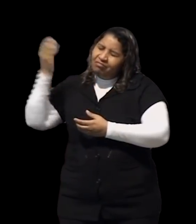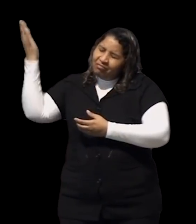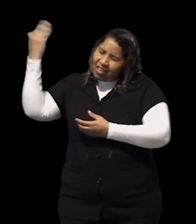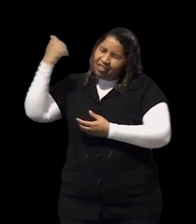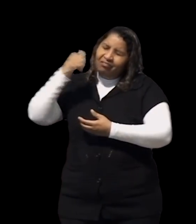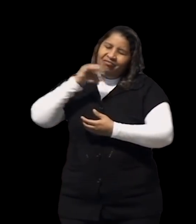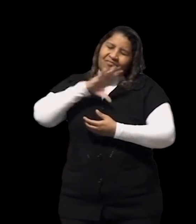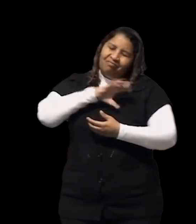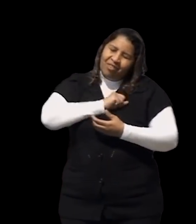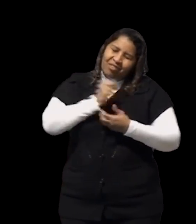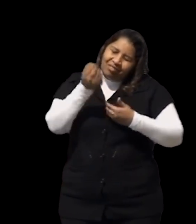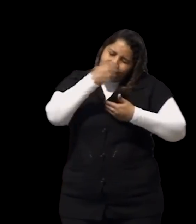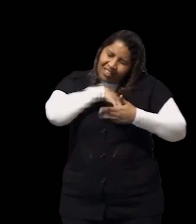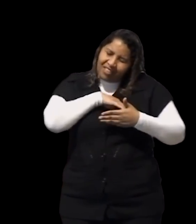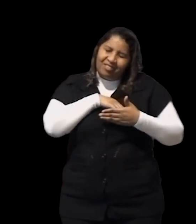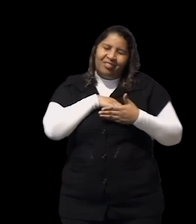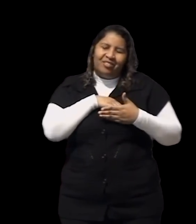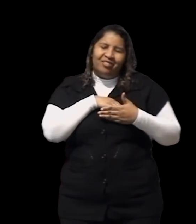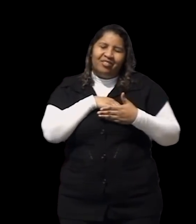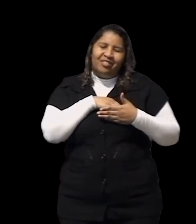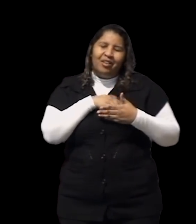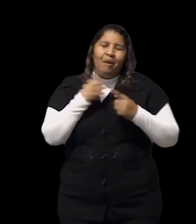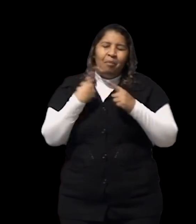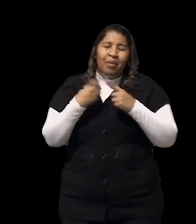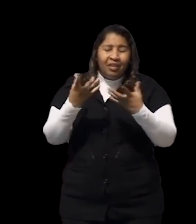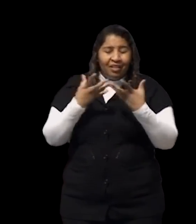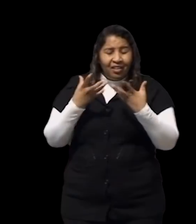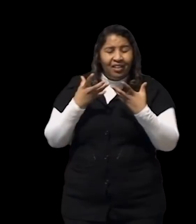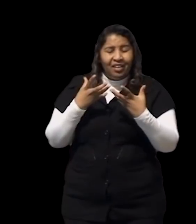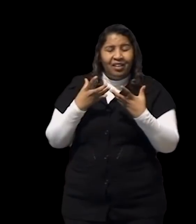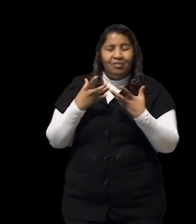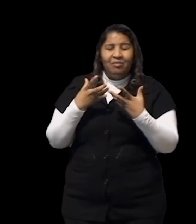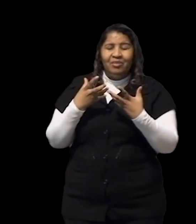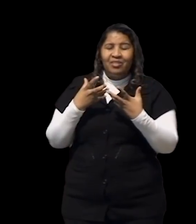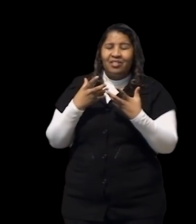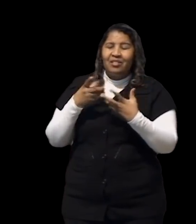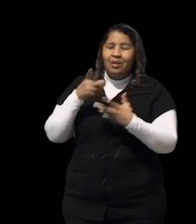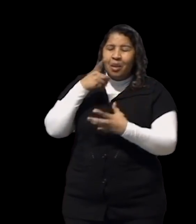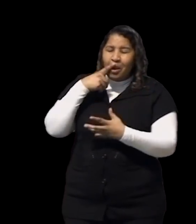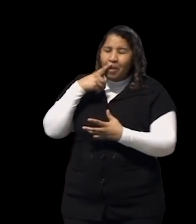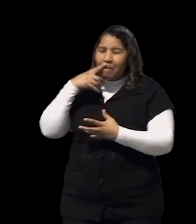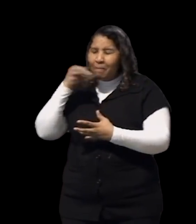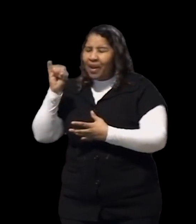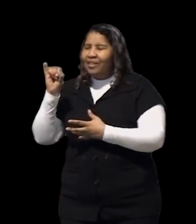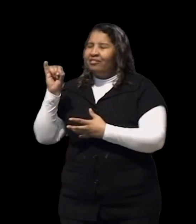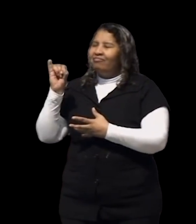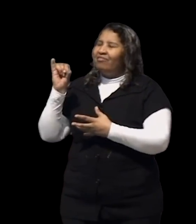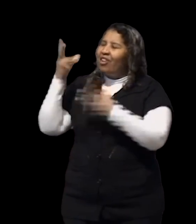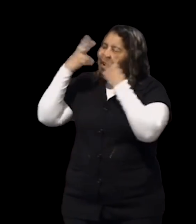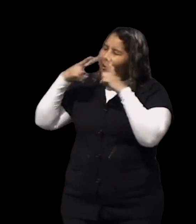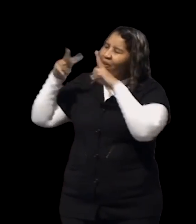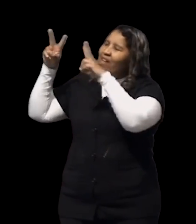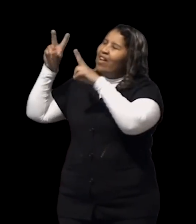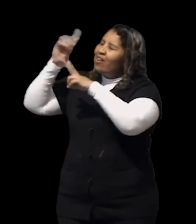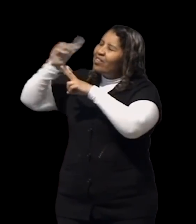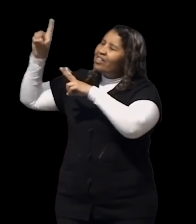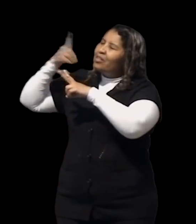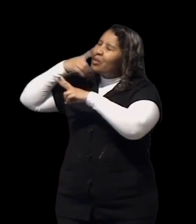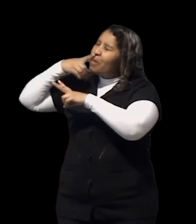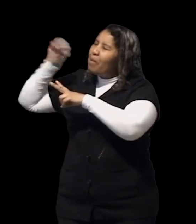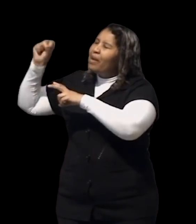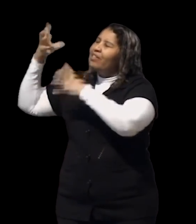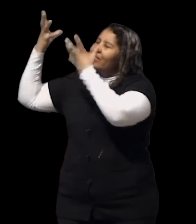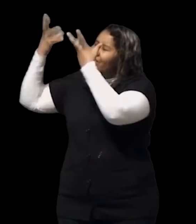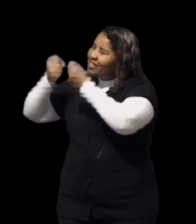pai porque nós queremos te chamar de pai e nós hoje que recebemos como nosso pai em nome de Jesus